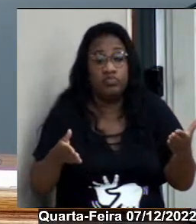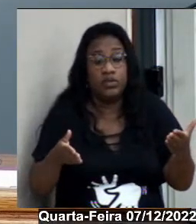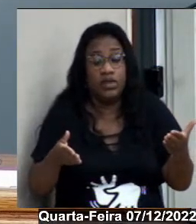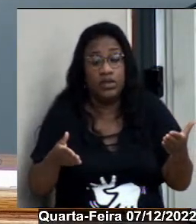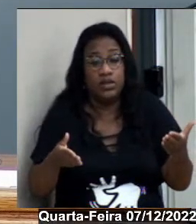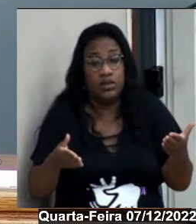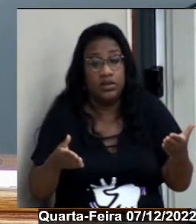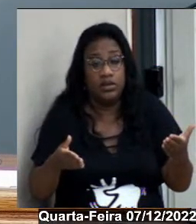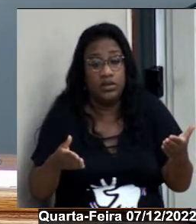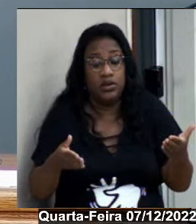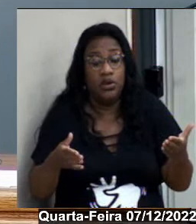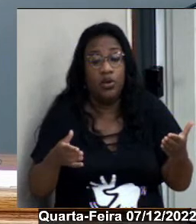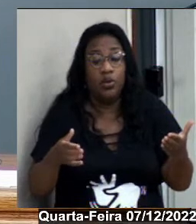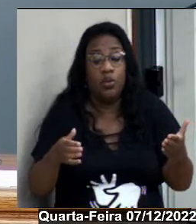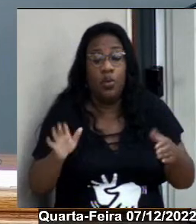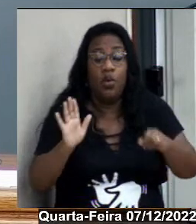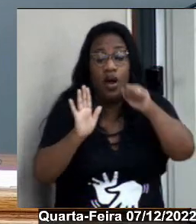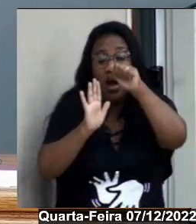senhoria